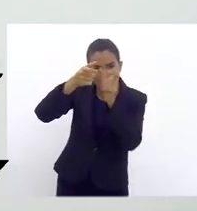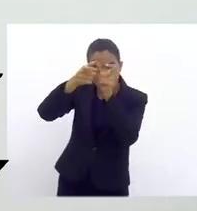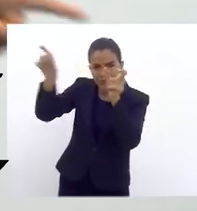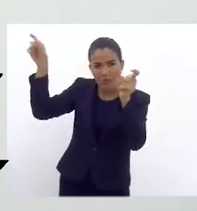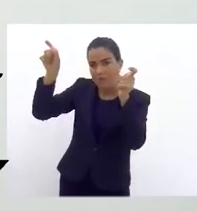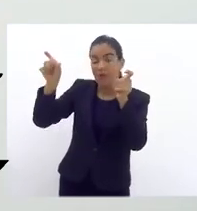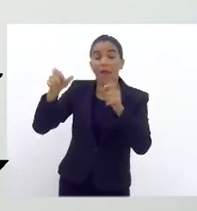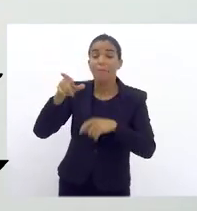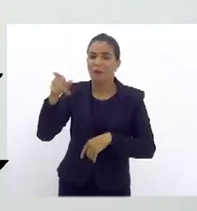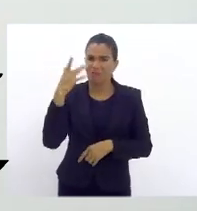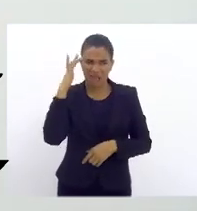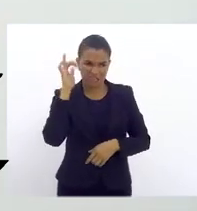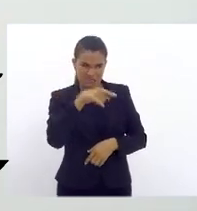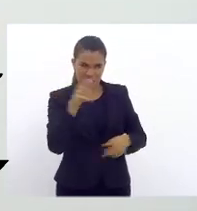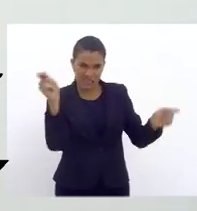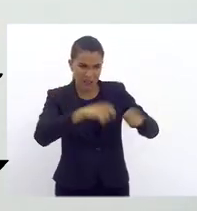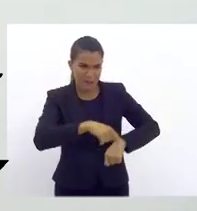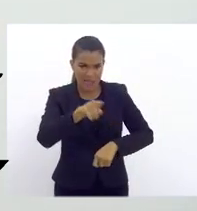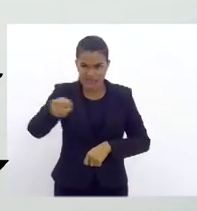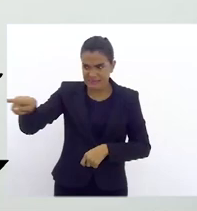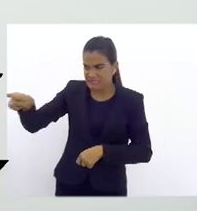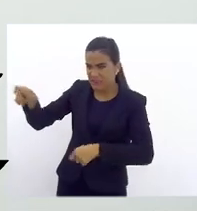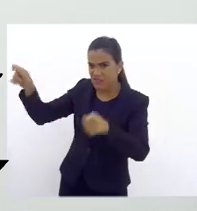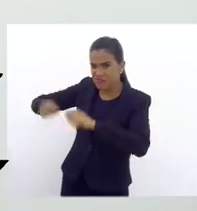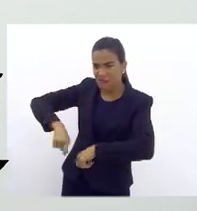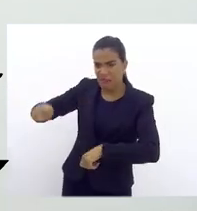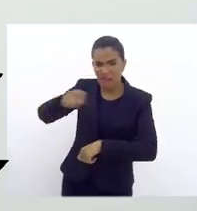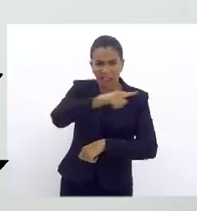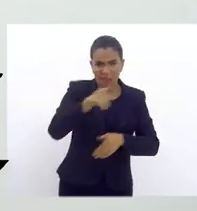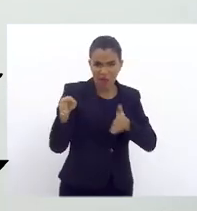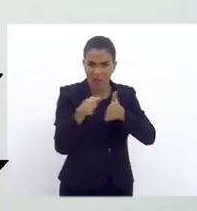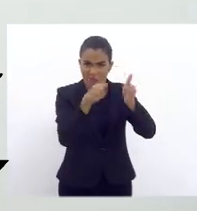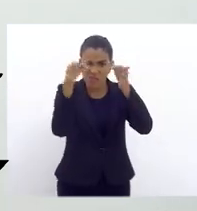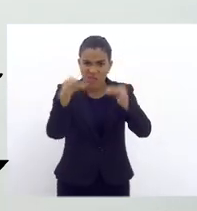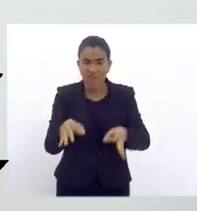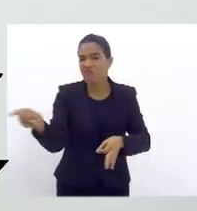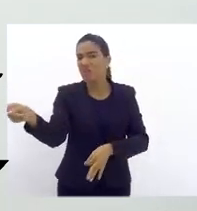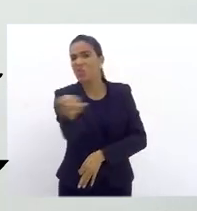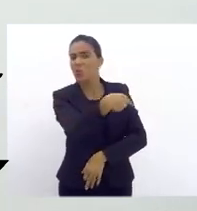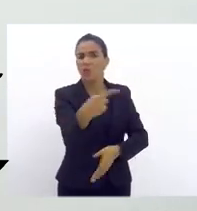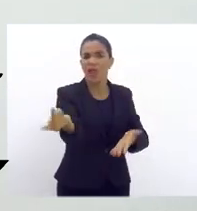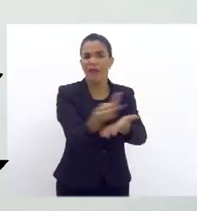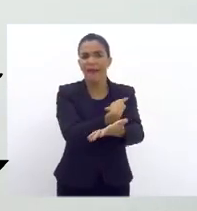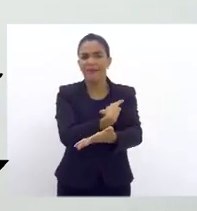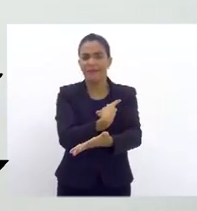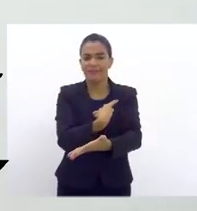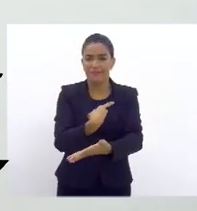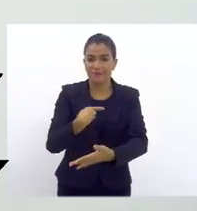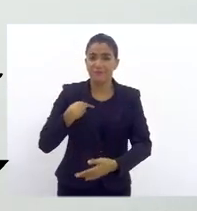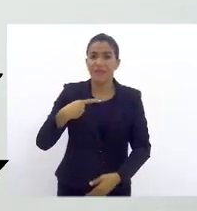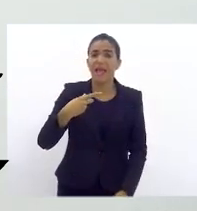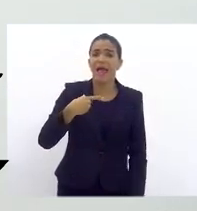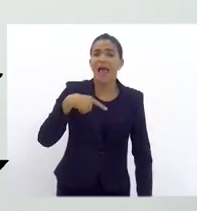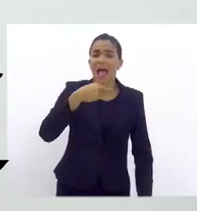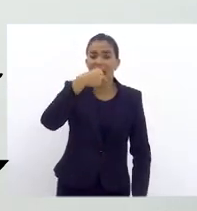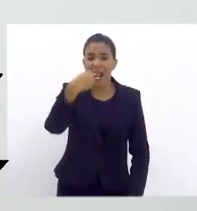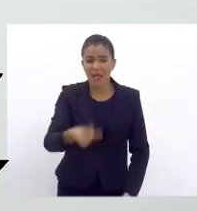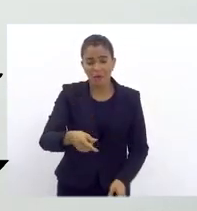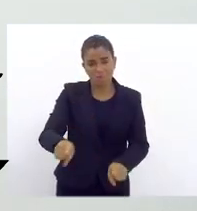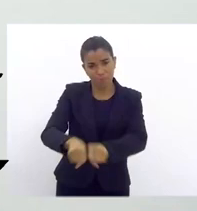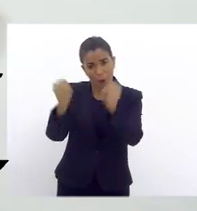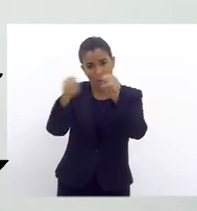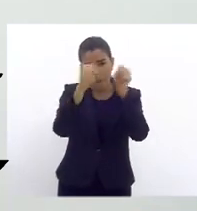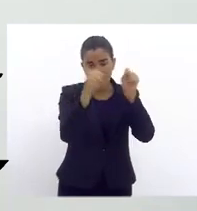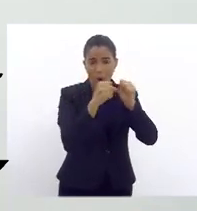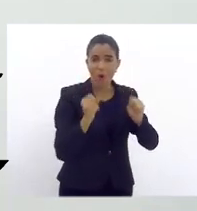forças estão achando que vocês são capazes vocês estão achando que estão com a minha é certo vocês estão tudo errado vocês pegam essas leis mosaicas e eu vim quebrar